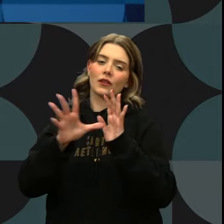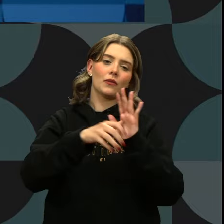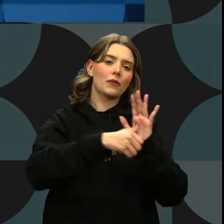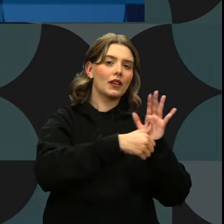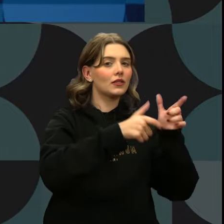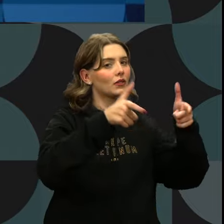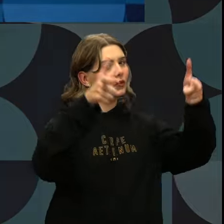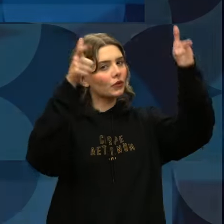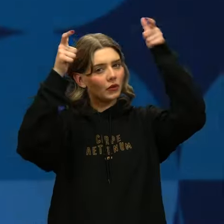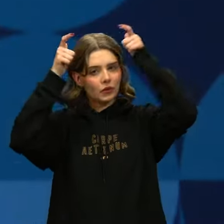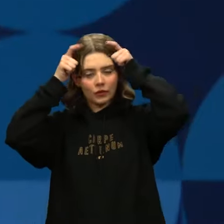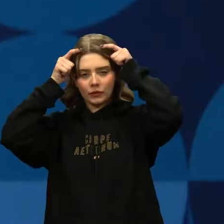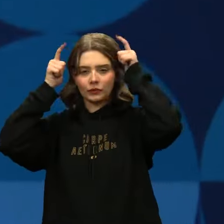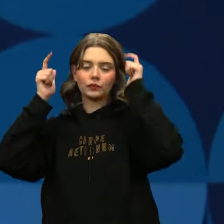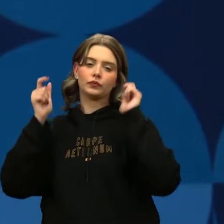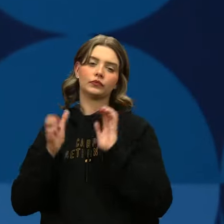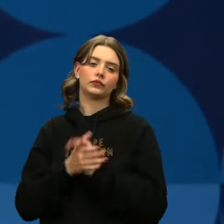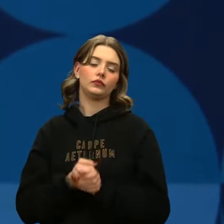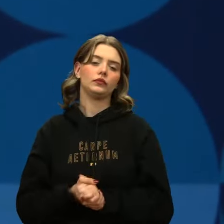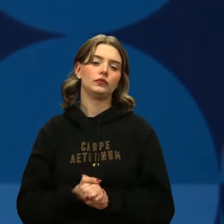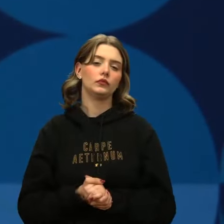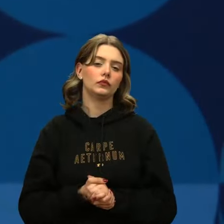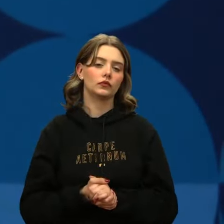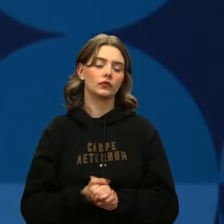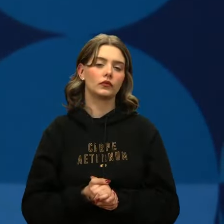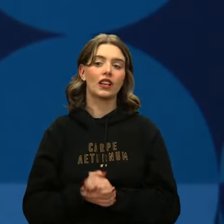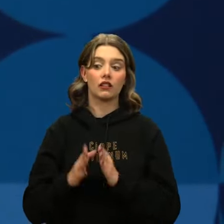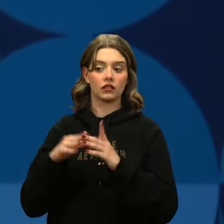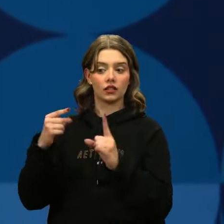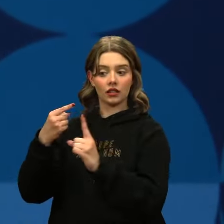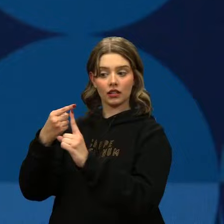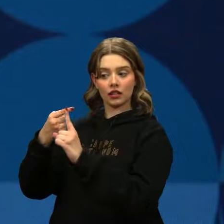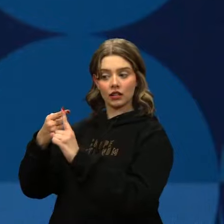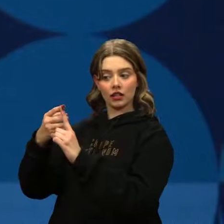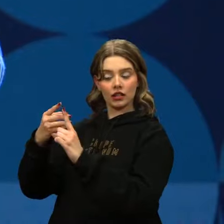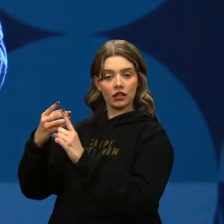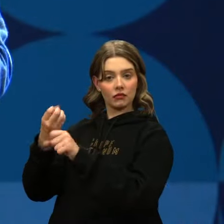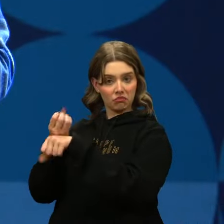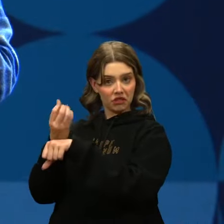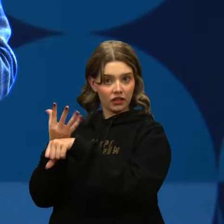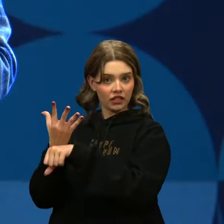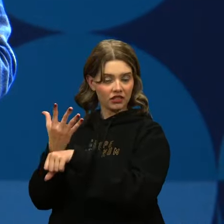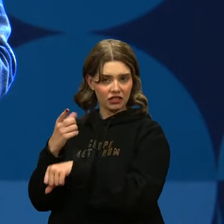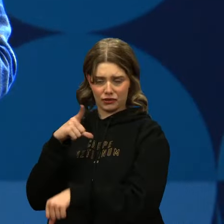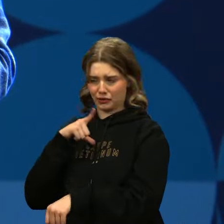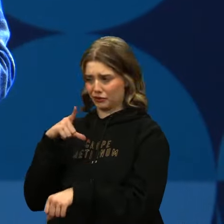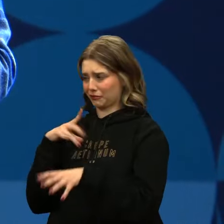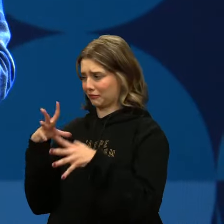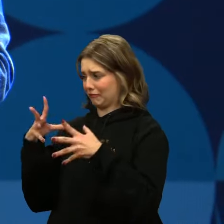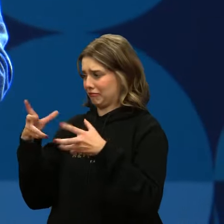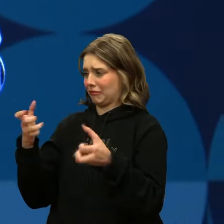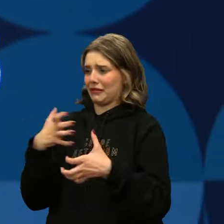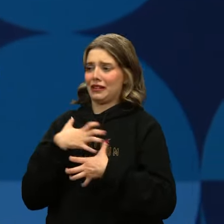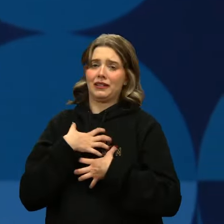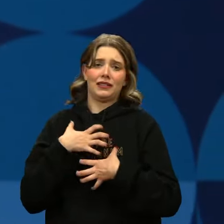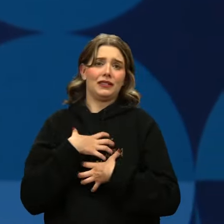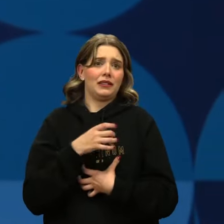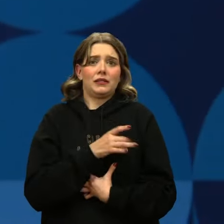coroa. De várias maneiras, essa igreja tinha tudo para se sentir abalada pela